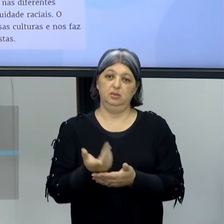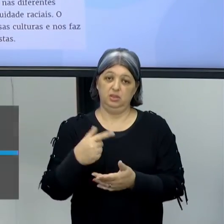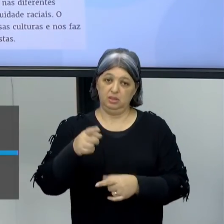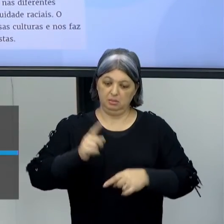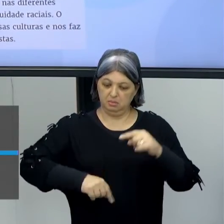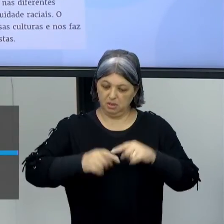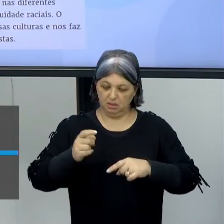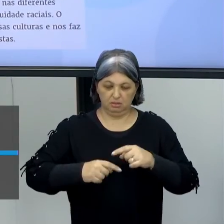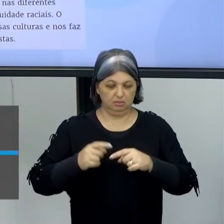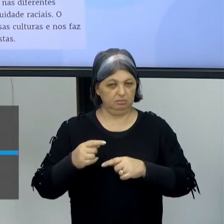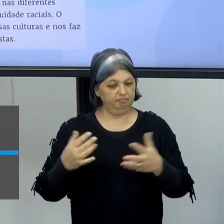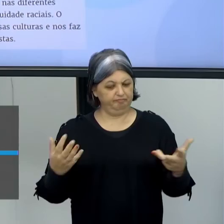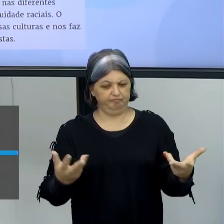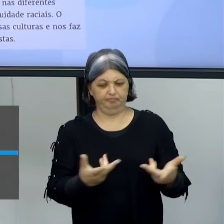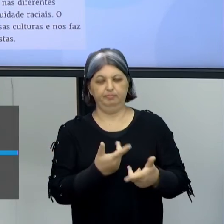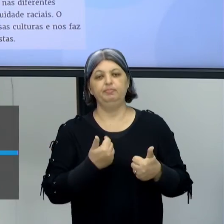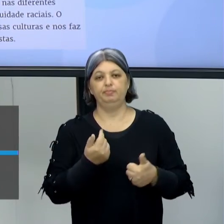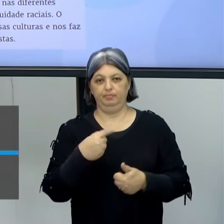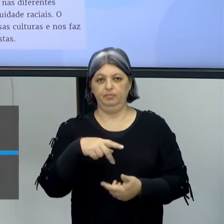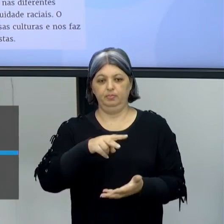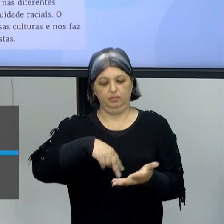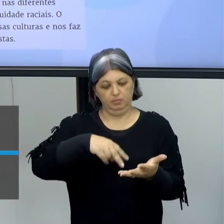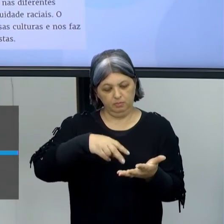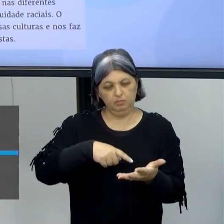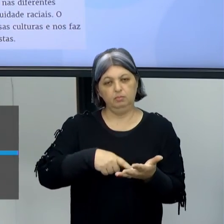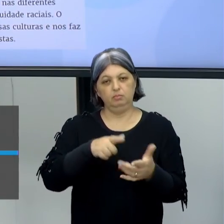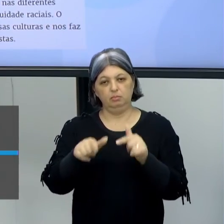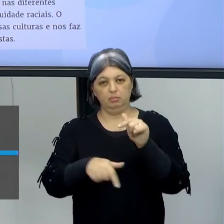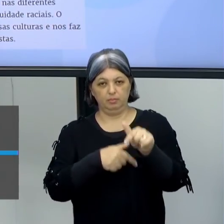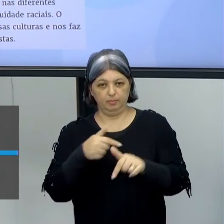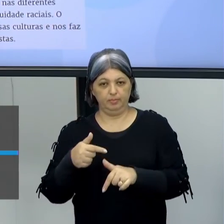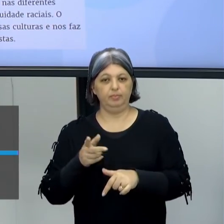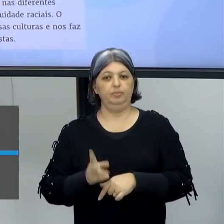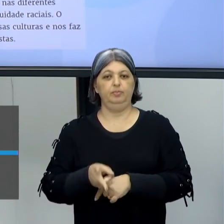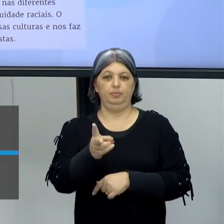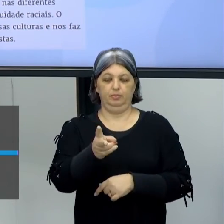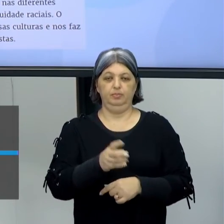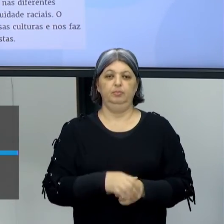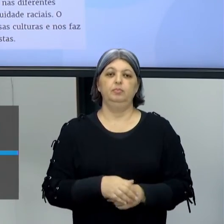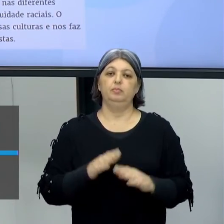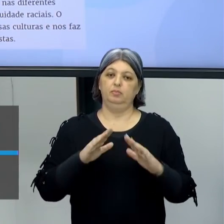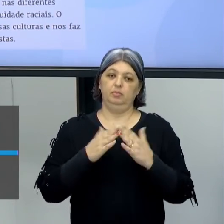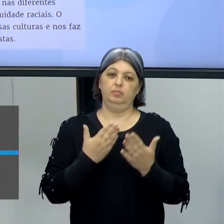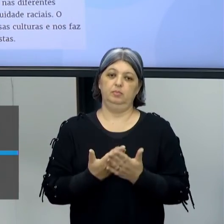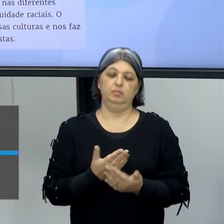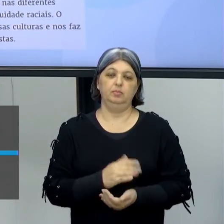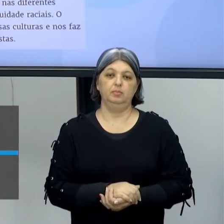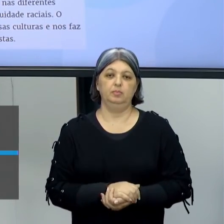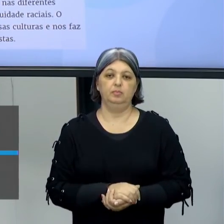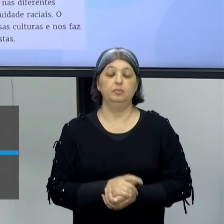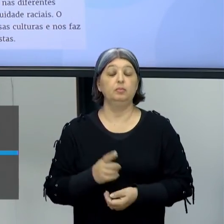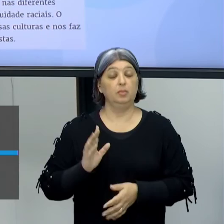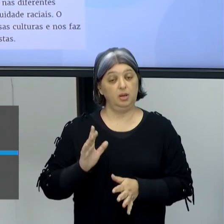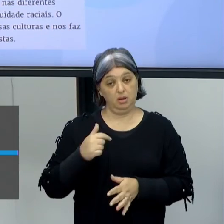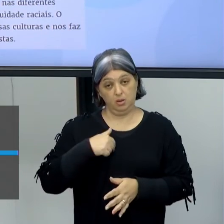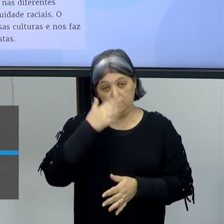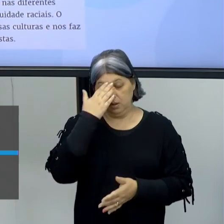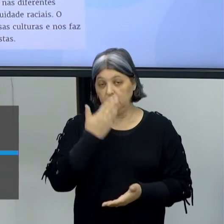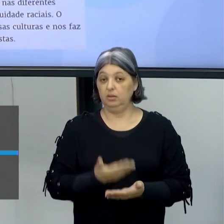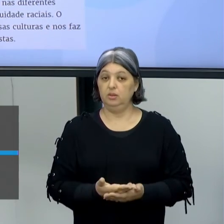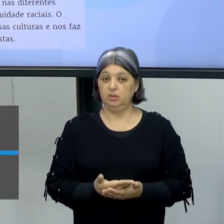material super rico para que vocês possam trabalhar e continuar aí na escola. Mas eu acredito que vocês